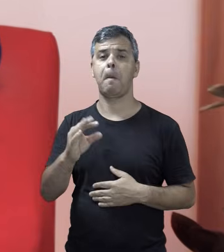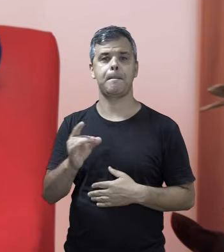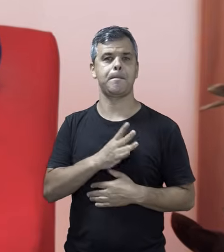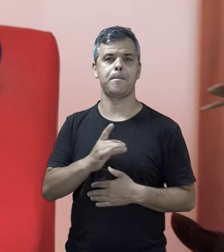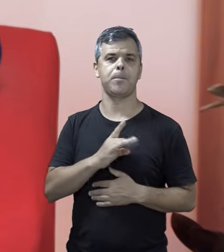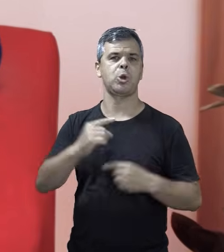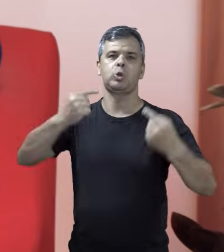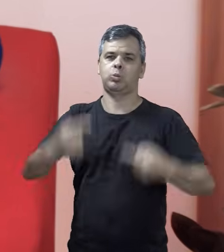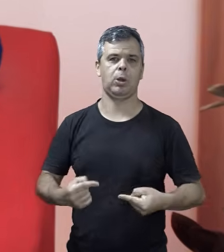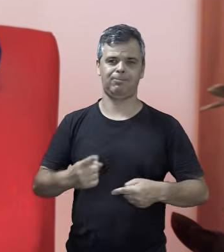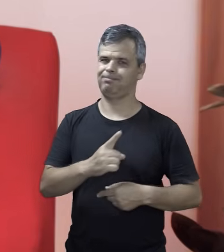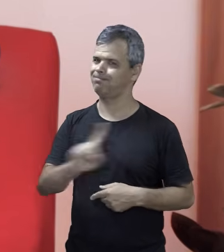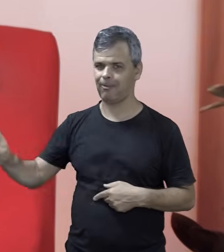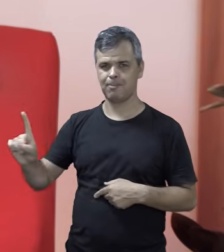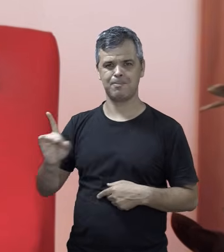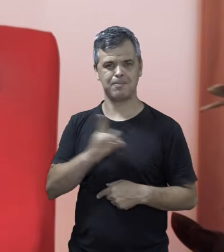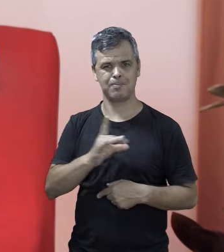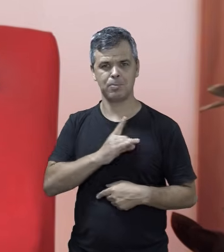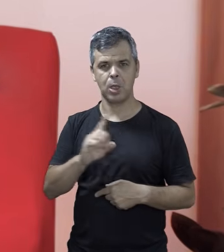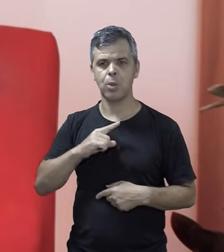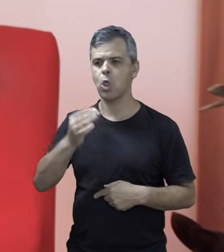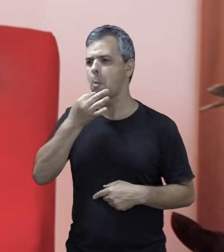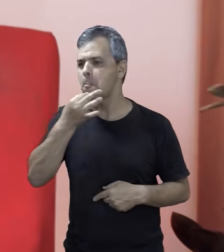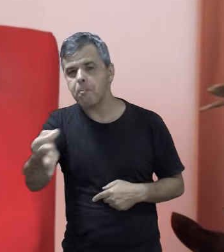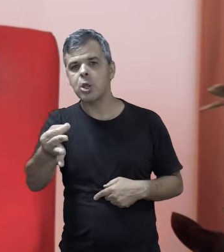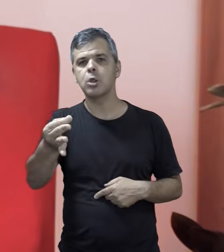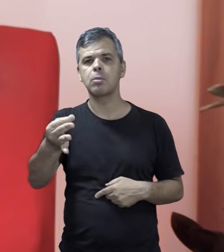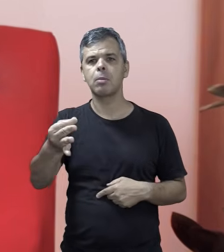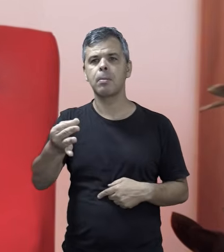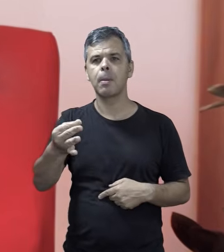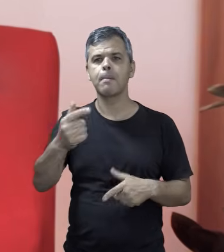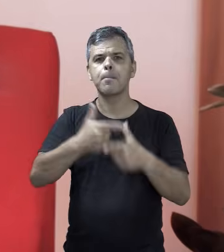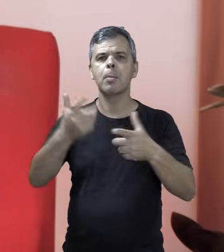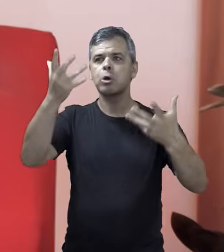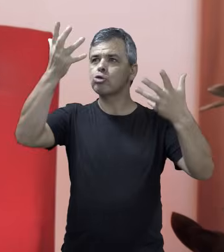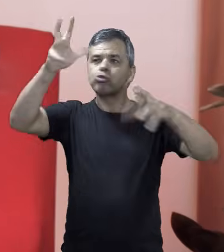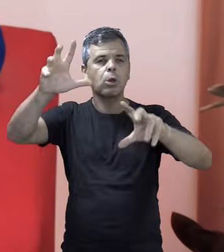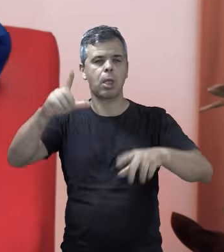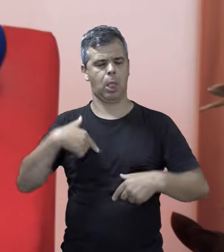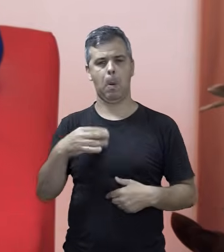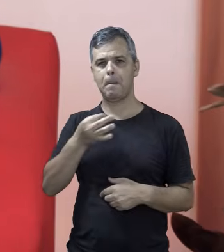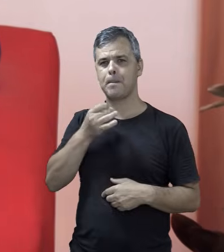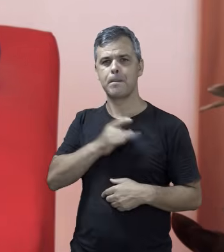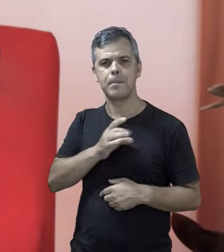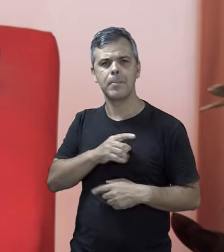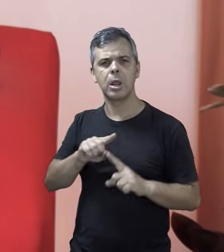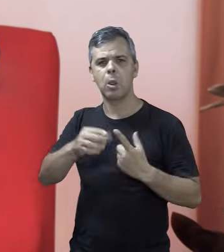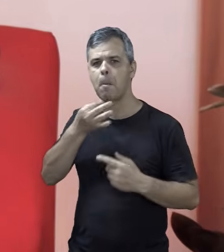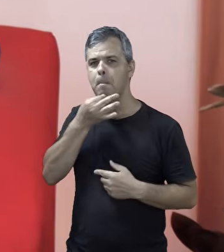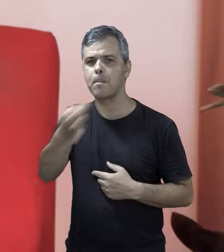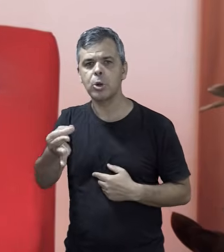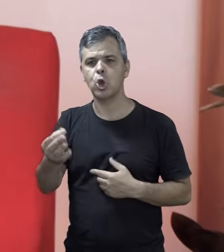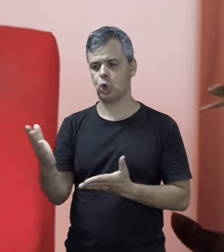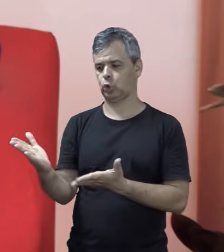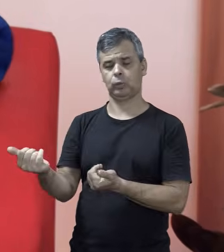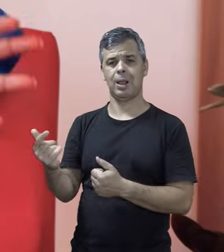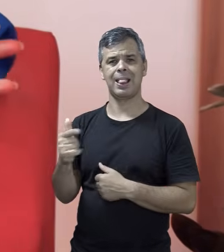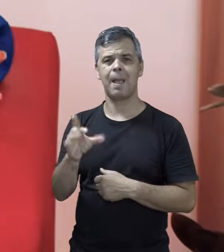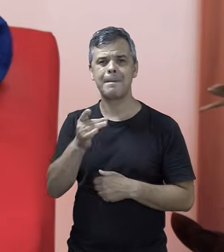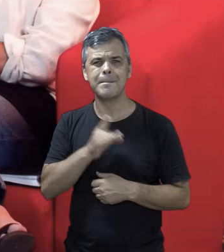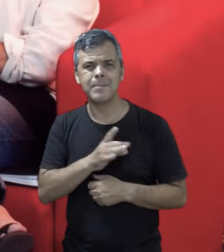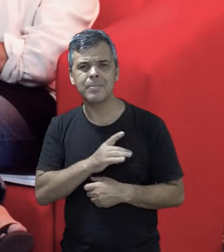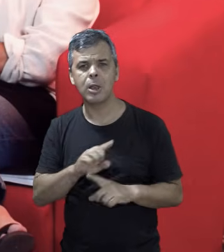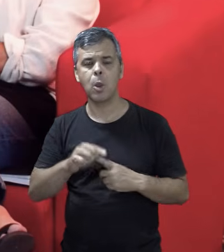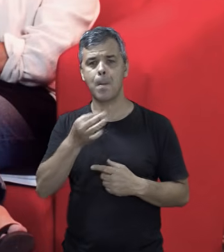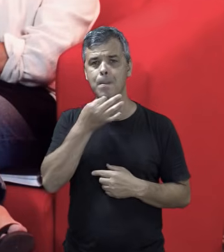de disputar. Não pode ter medo de ter opinião sobre a crise climática, não pode ter medo de ter opinião sobre a juventude, não pode ter medo